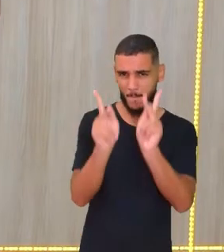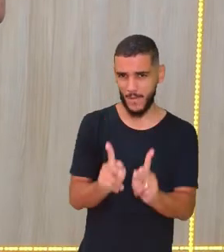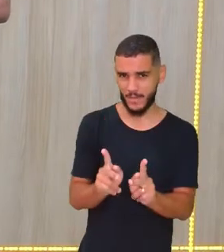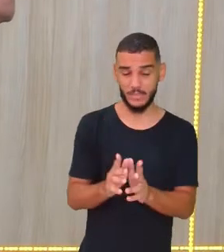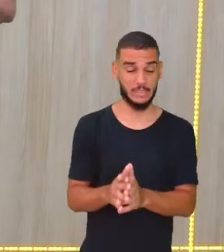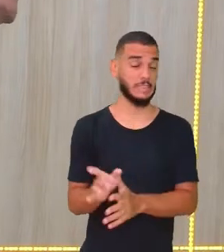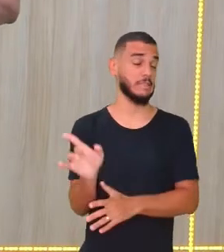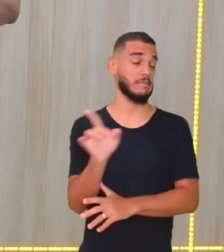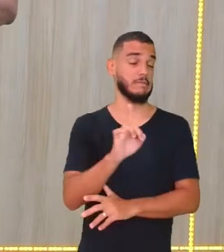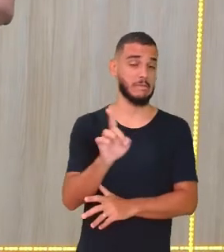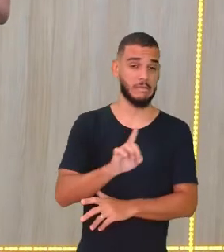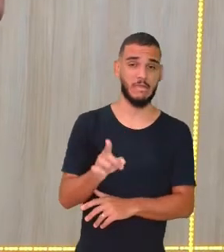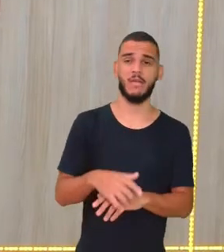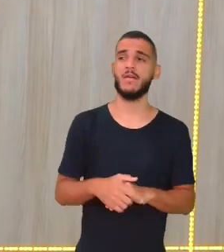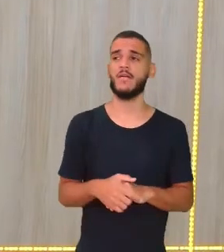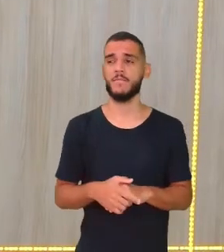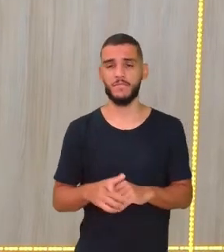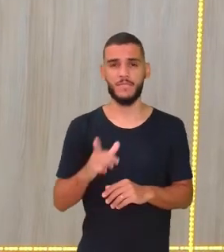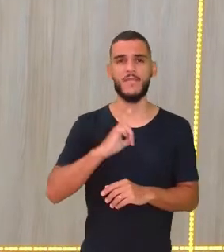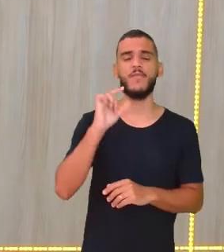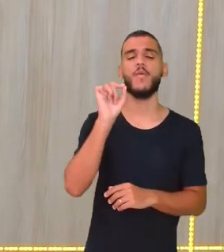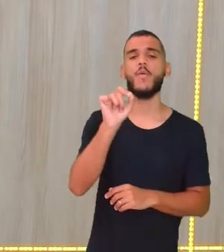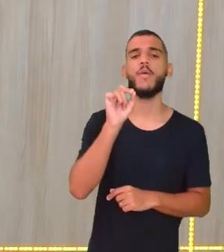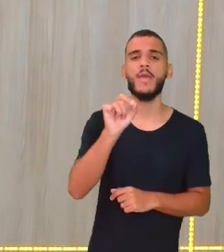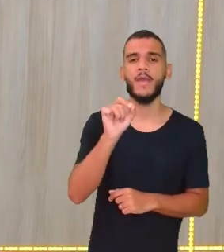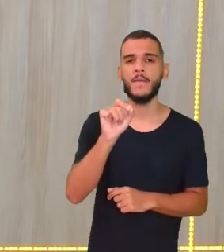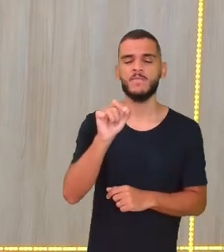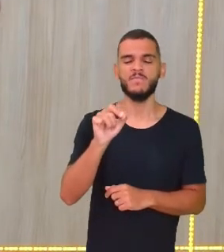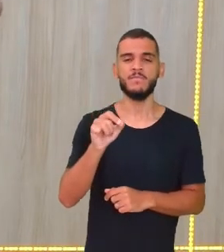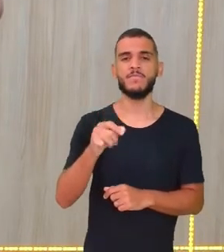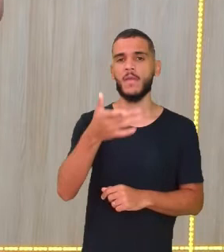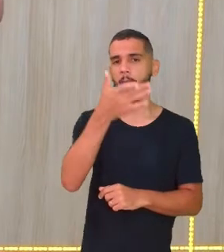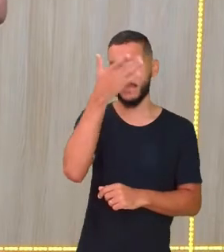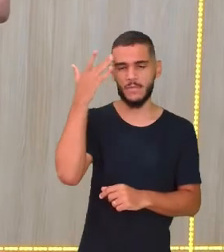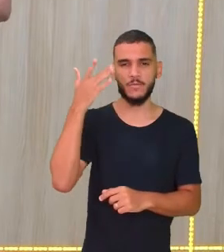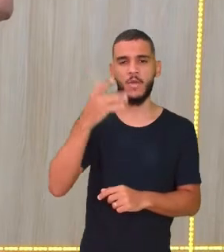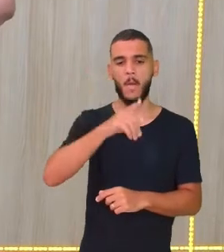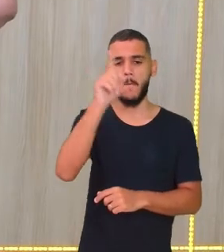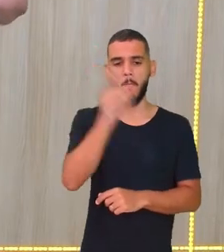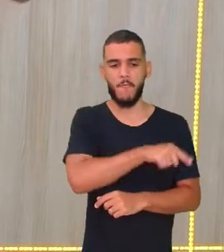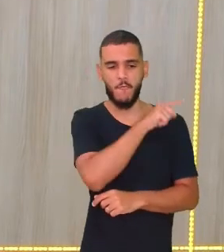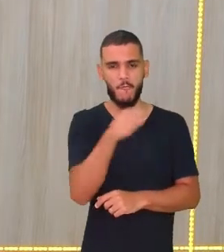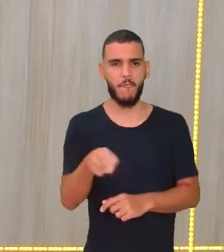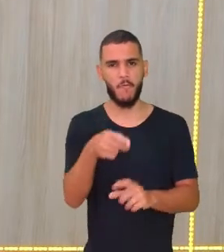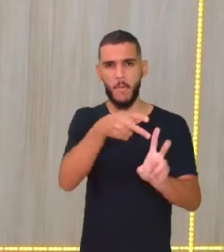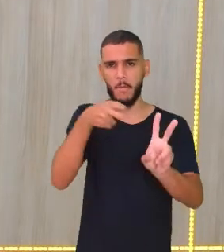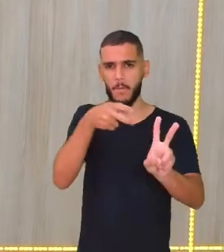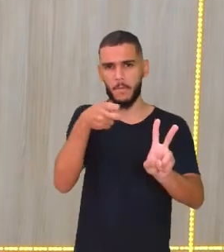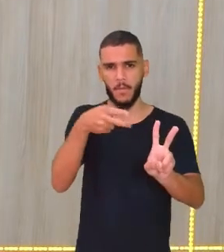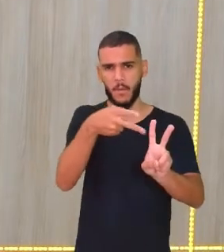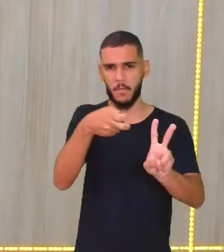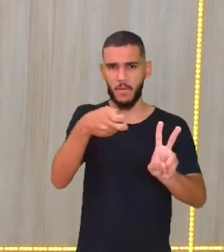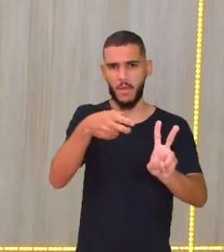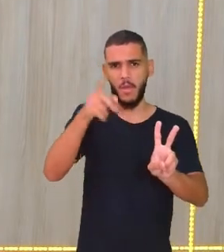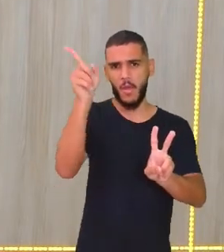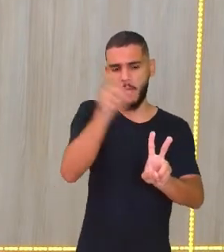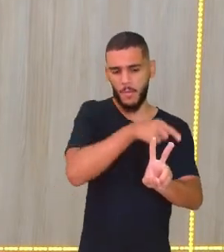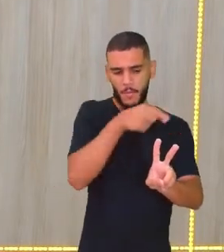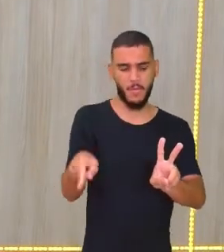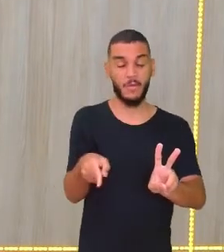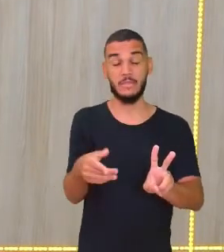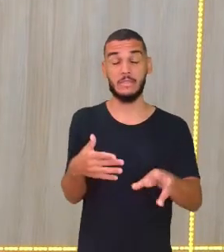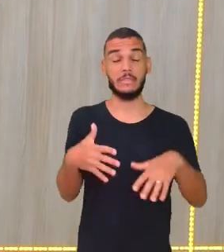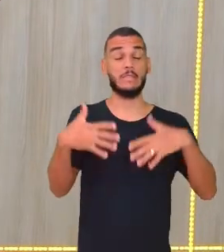gente. Teve ideia de eliminação, não é? Vamos eliminar, não é? Exterminar, implantar a nossa língua.